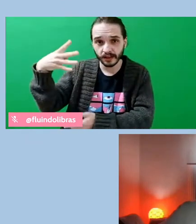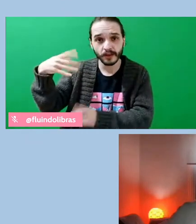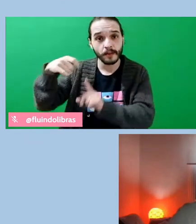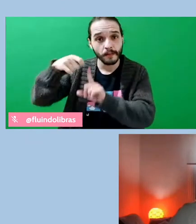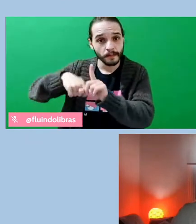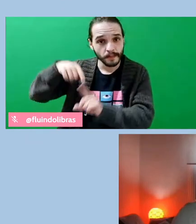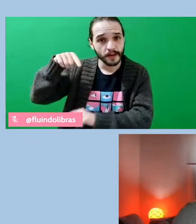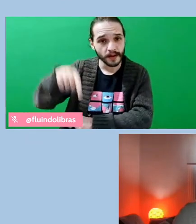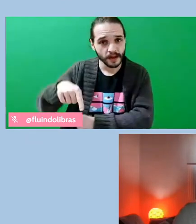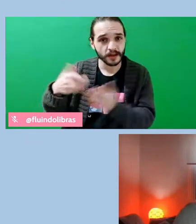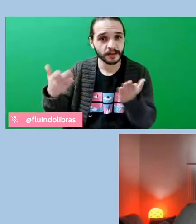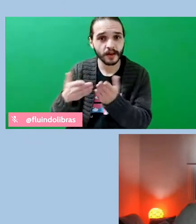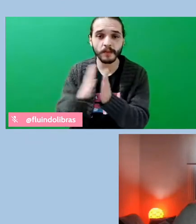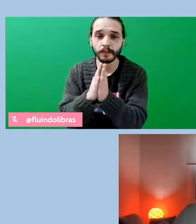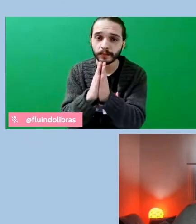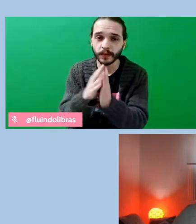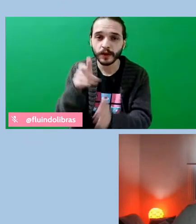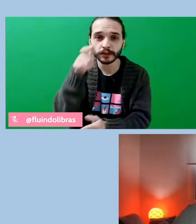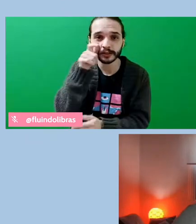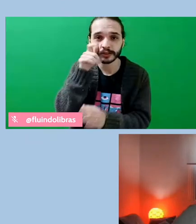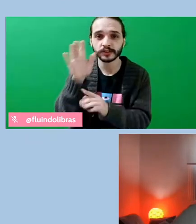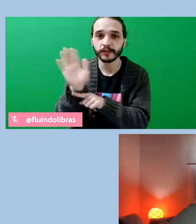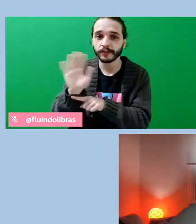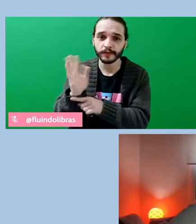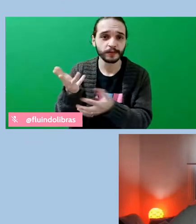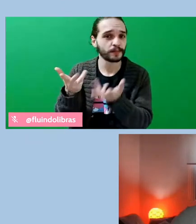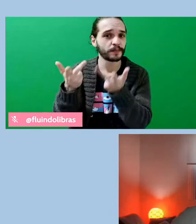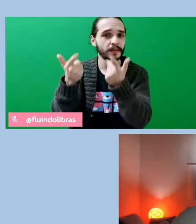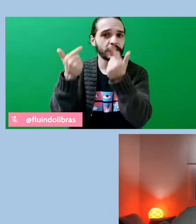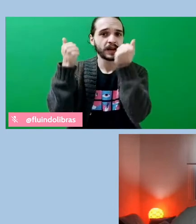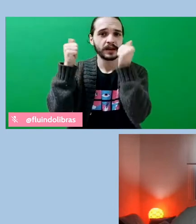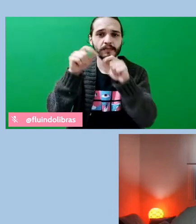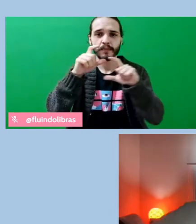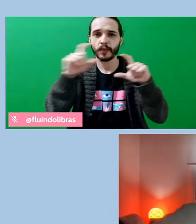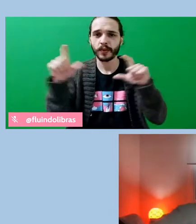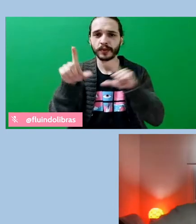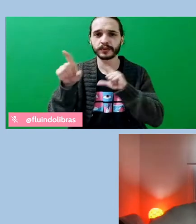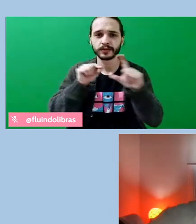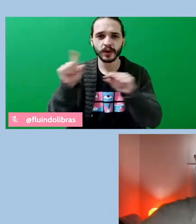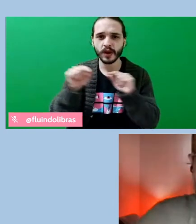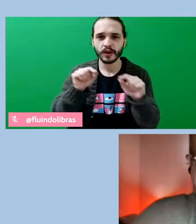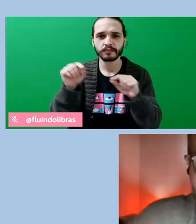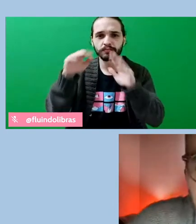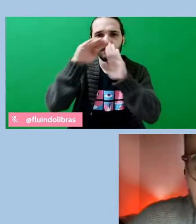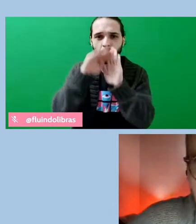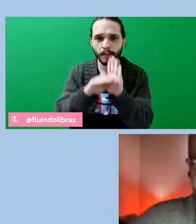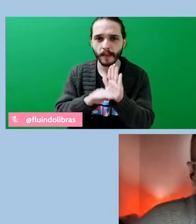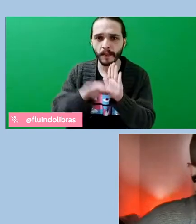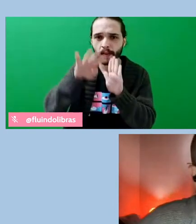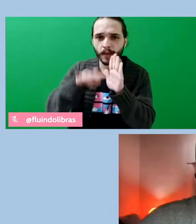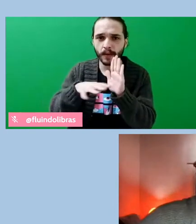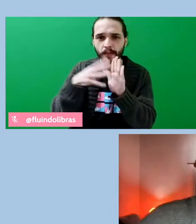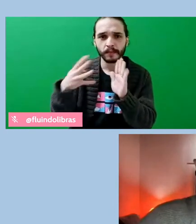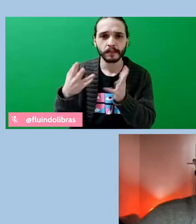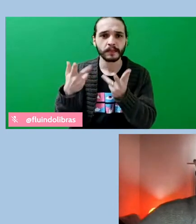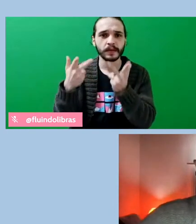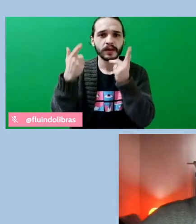favor, vejam lá os filmes, tem filmes excelentes, né, que foram curados e Tem muita programados coisa boa, para. gente. Coisas excelentes,